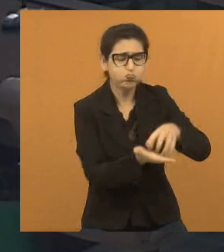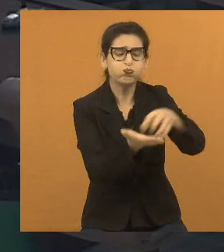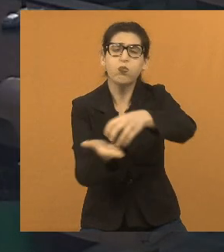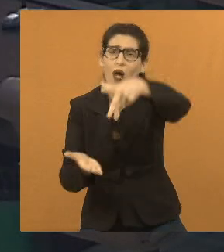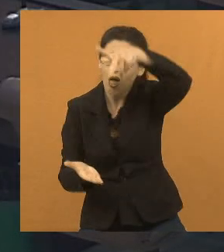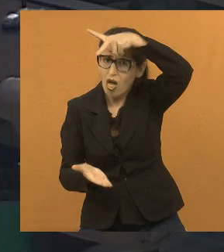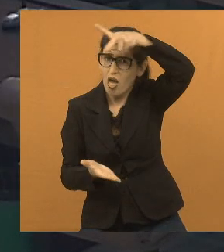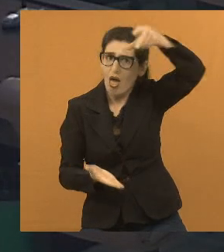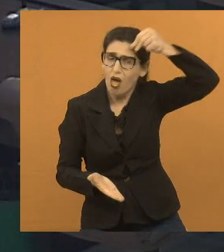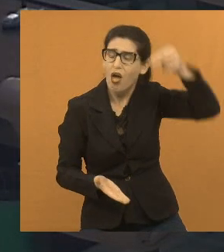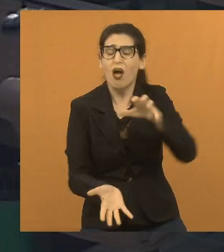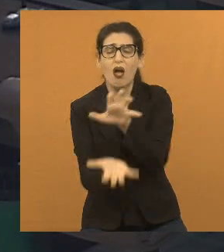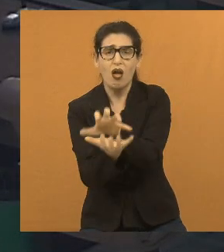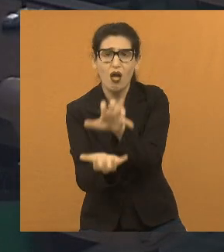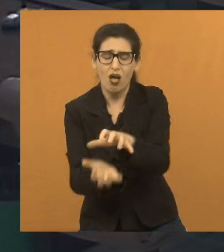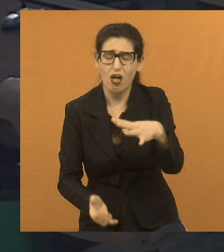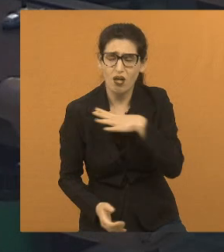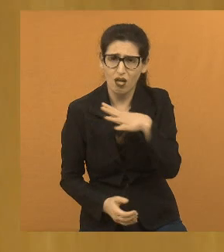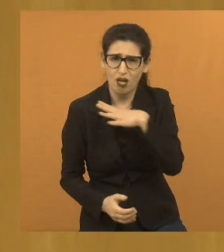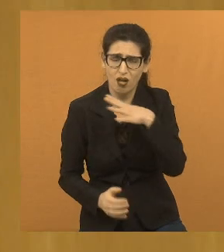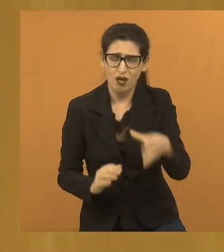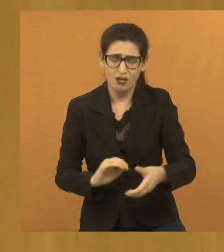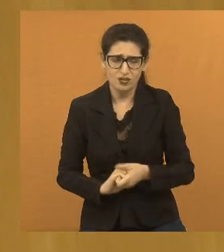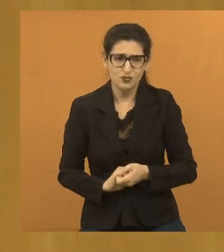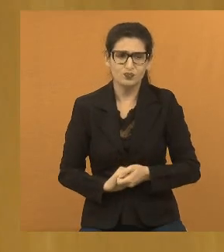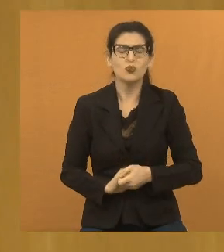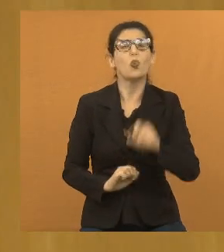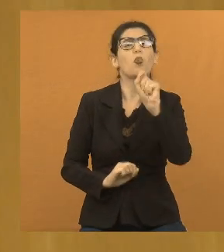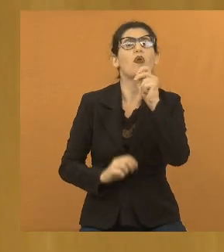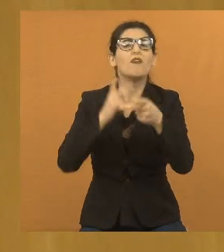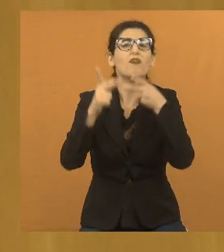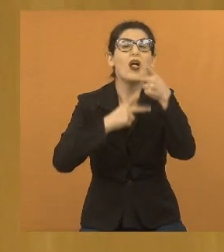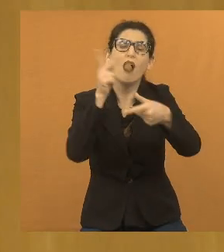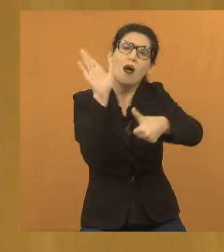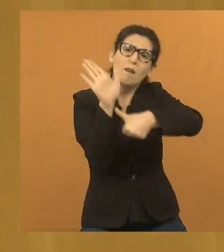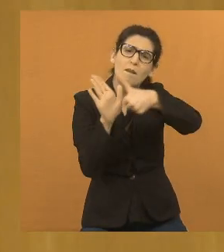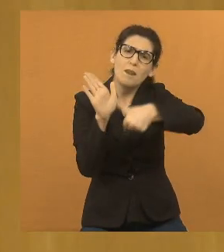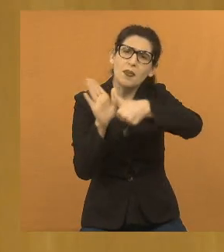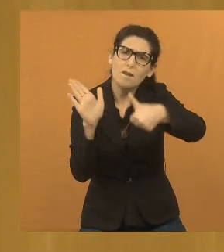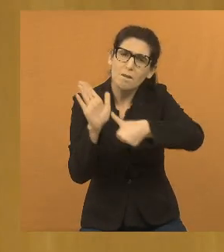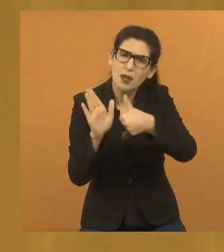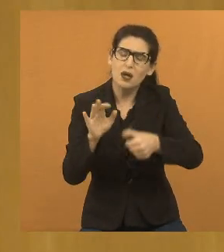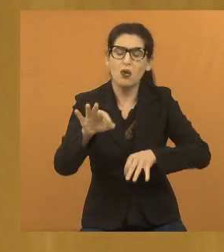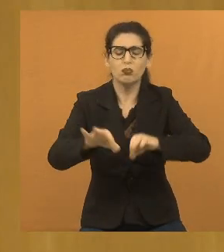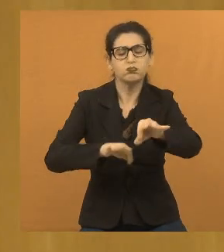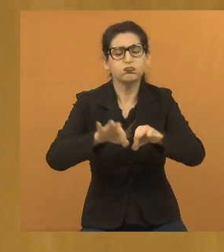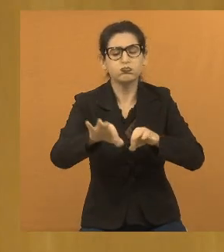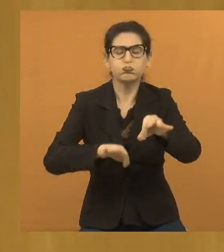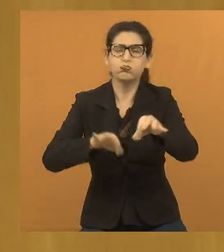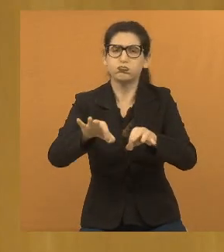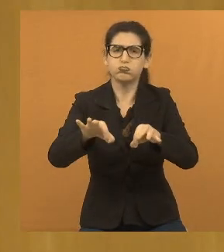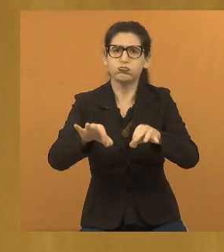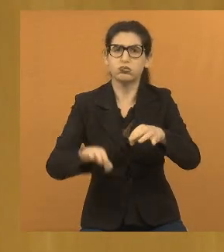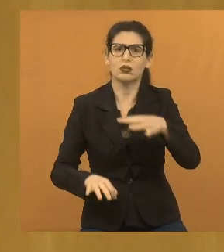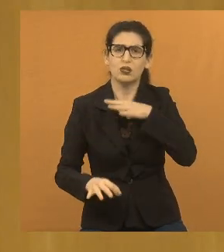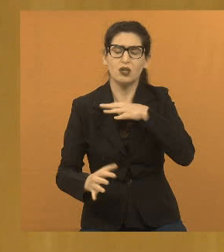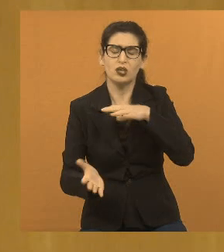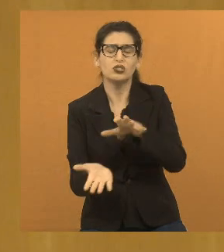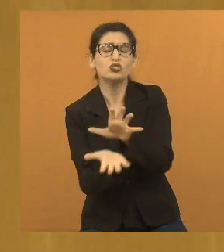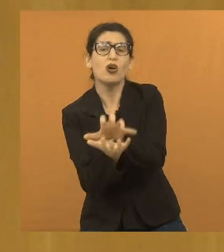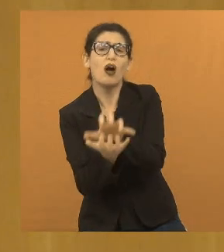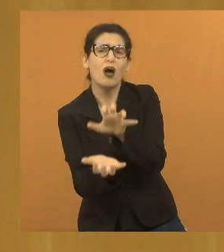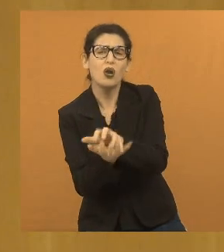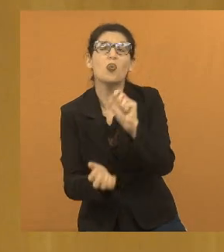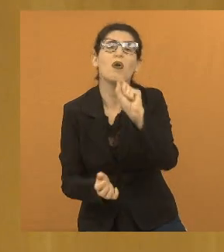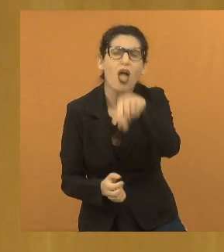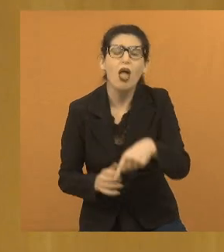Prefeitura Municipal de Jacareí. O que a gente pode falar, primeiramente, a respeito do plano diretor? O plano diretor nada mais é